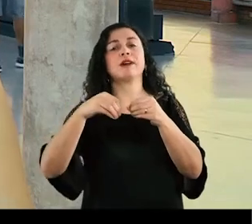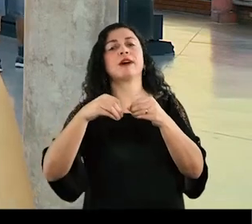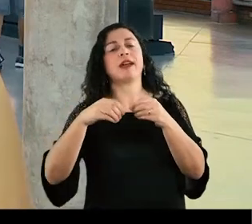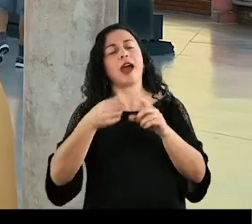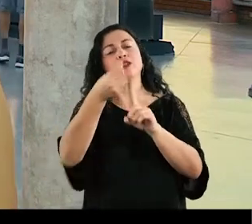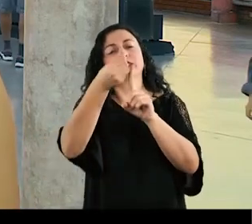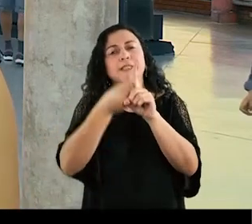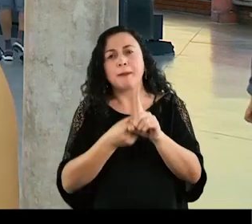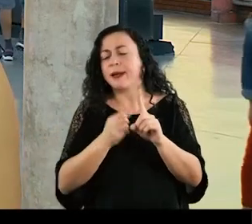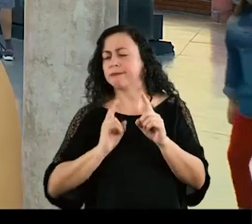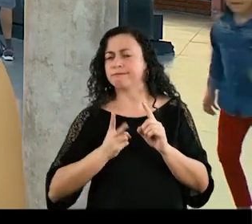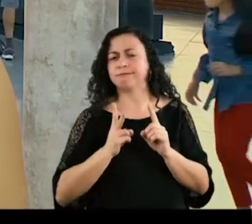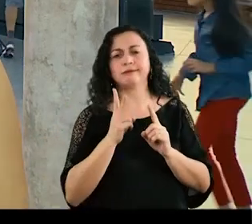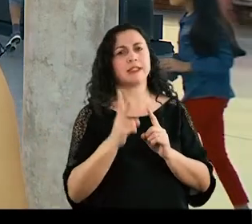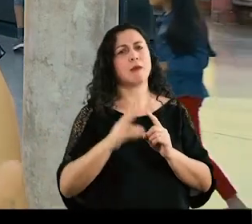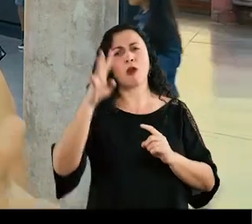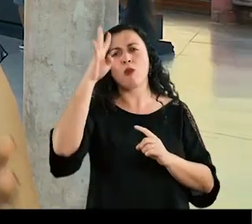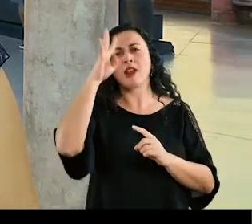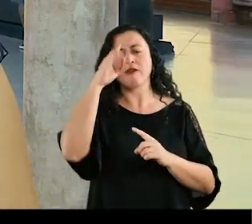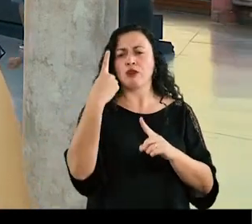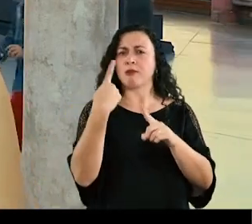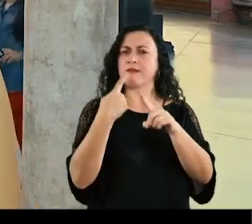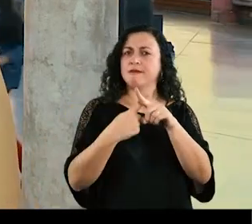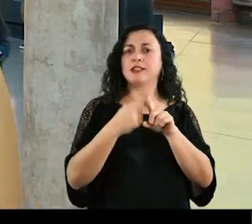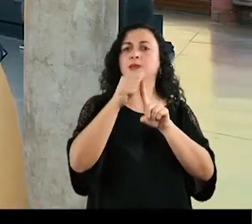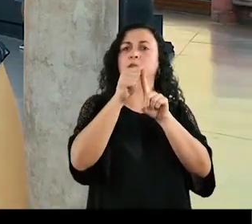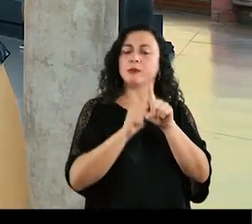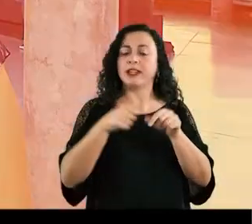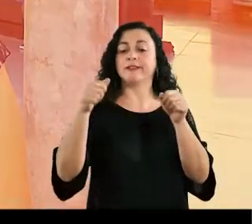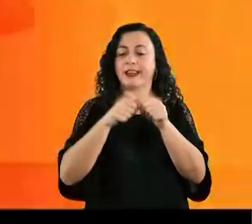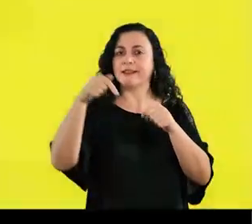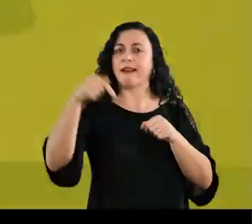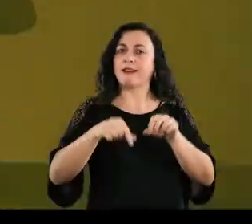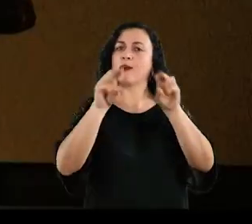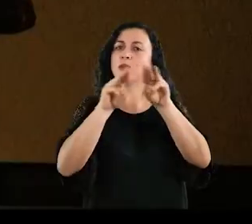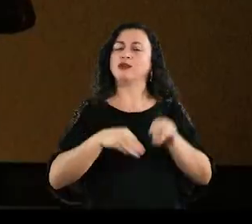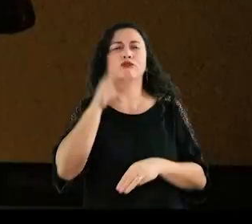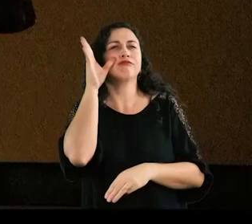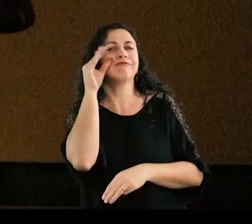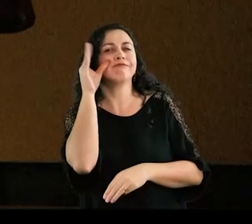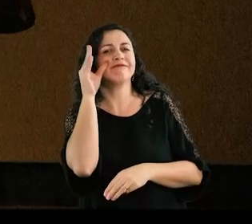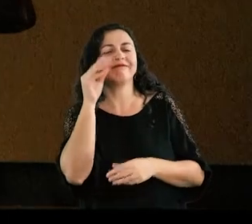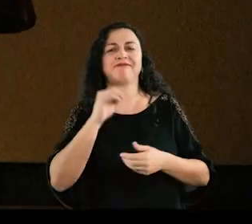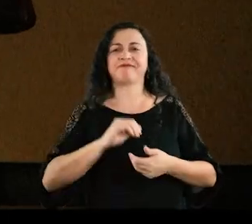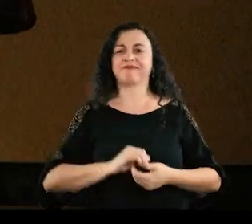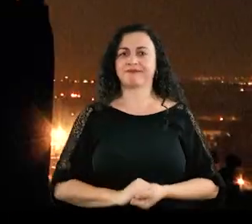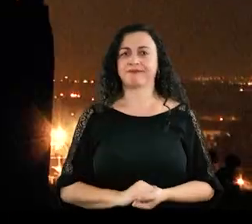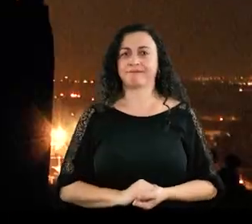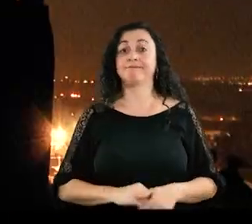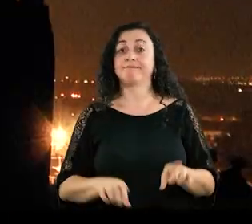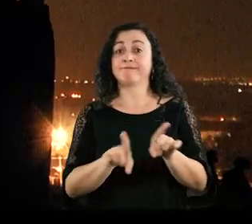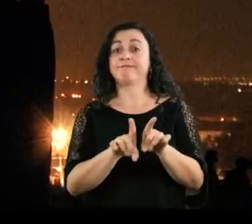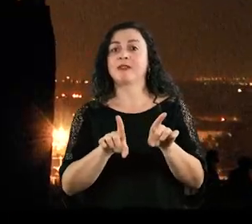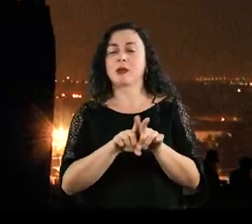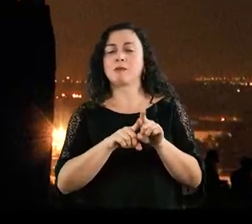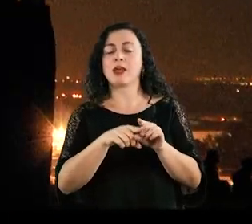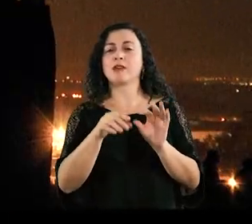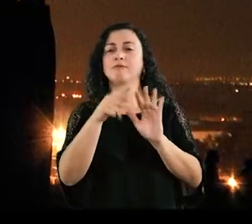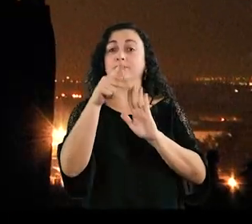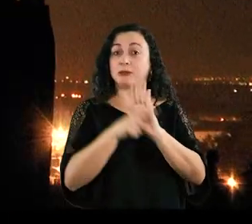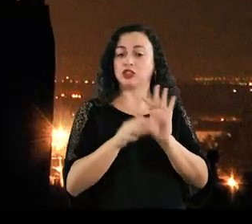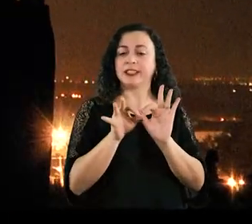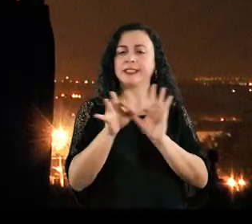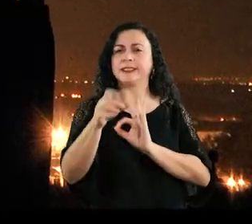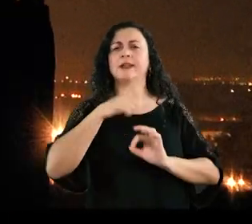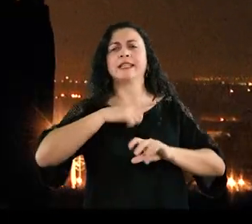toda a terceira quarta-feira do mês, a gente realizou observações aqui no museu. Além do asteroide, o projeto de extensão